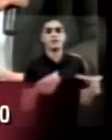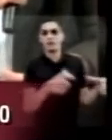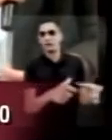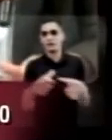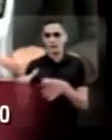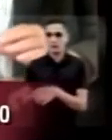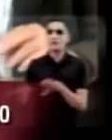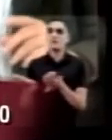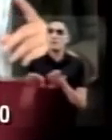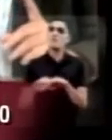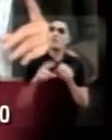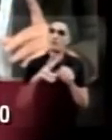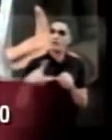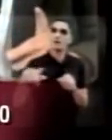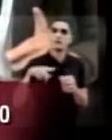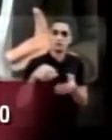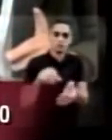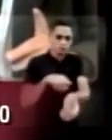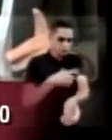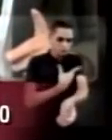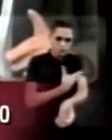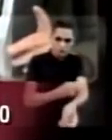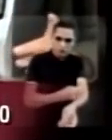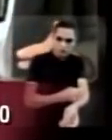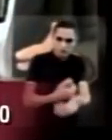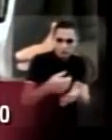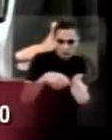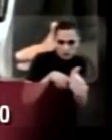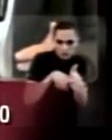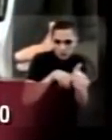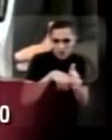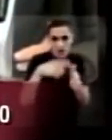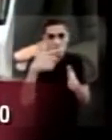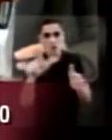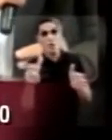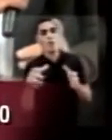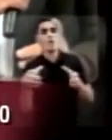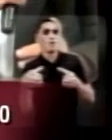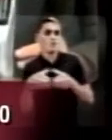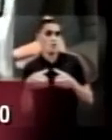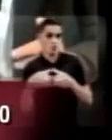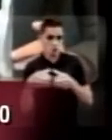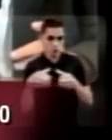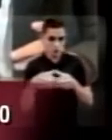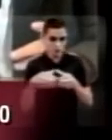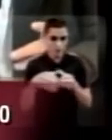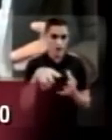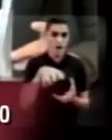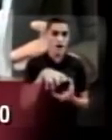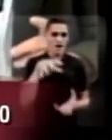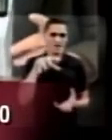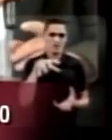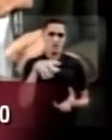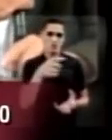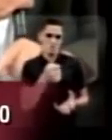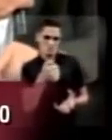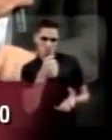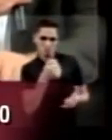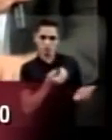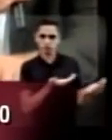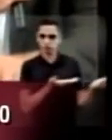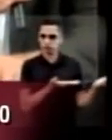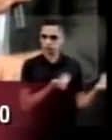sorológico. E uma outra faixa que nós vamos fazer é de adulto jovem.